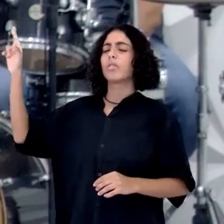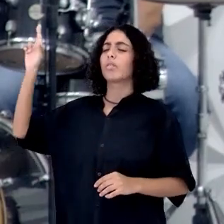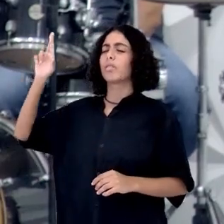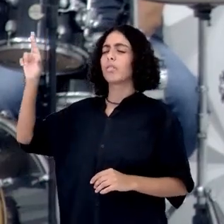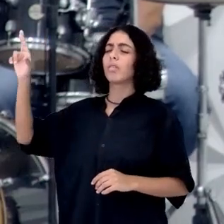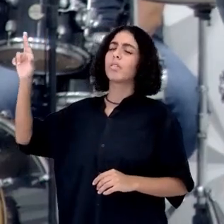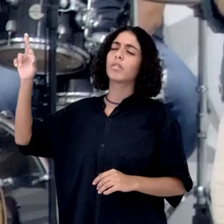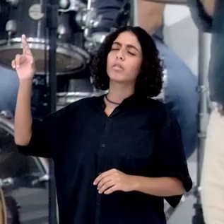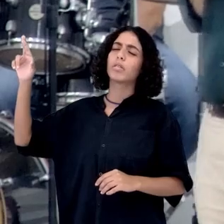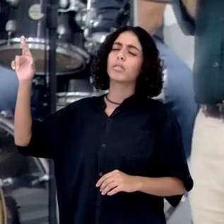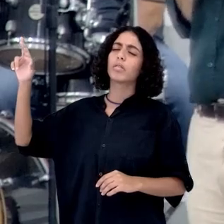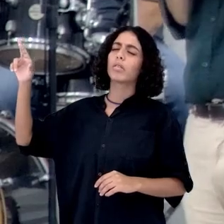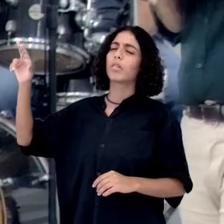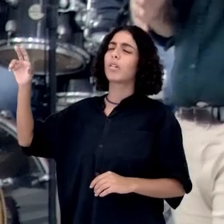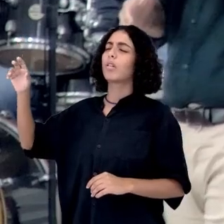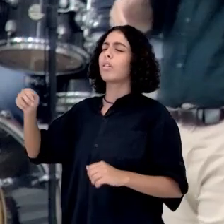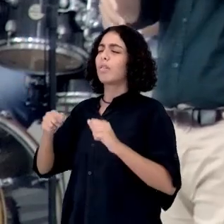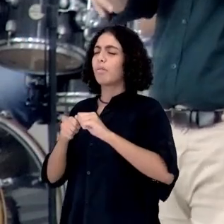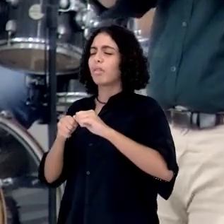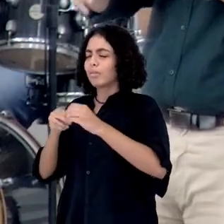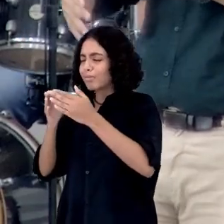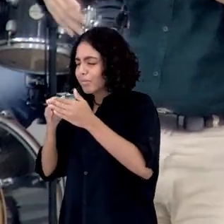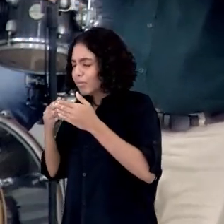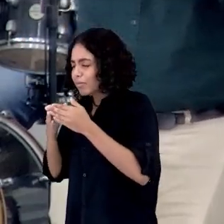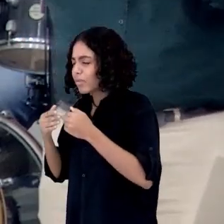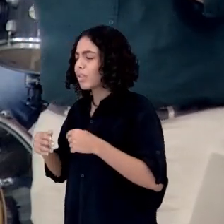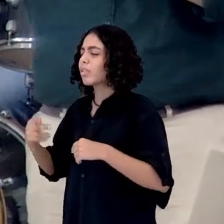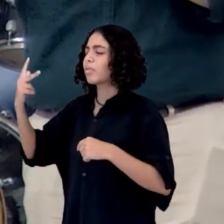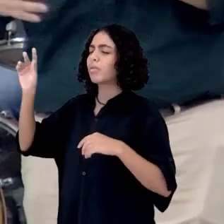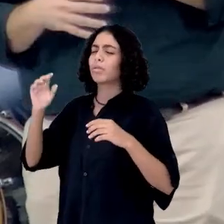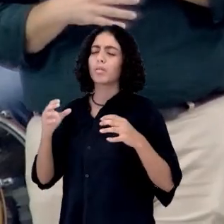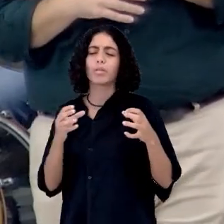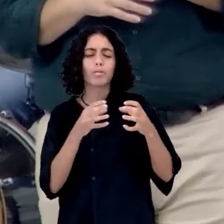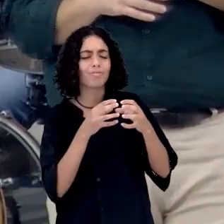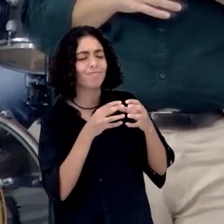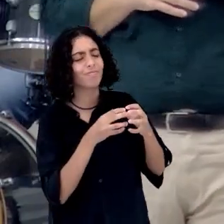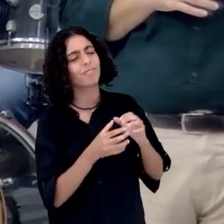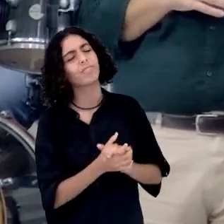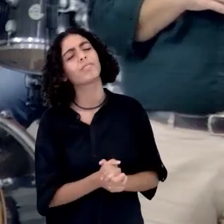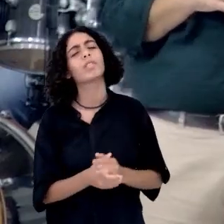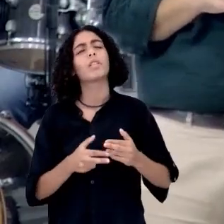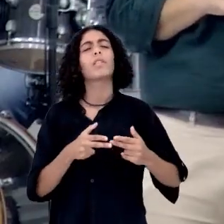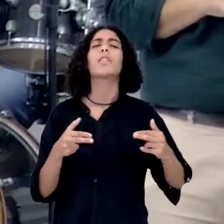Teu povo. Tantas pessoas que neste momento pedem por seus familiares,